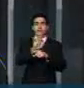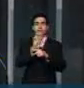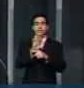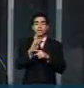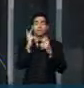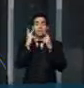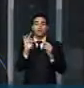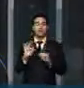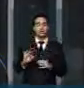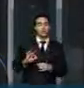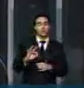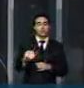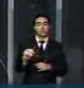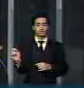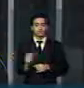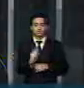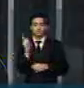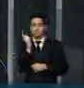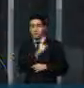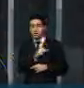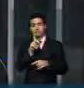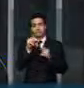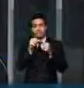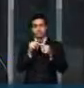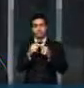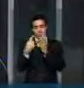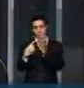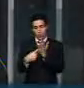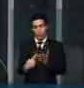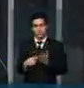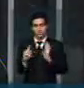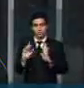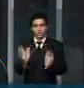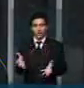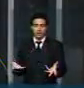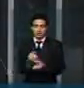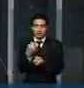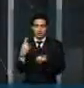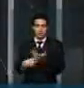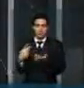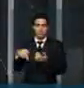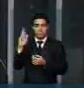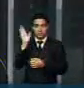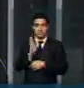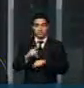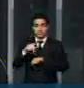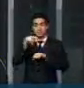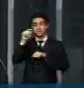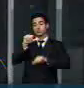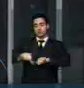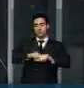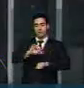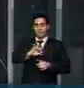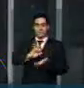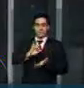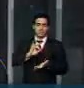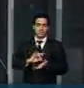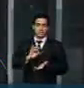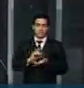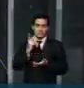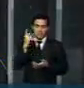que tudo possa, dentro dos compromissos assumidos pelo nosso país, se tornar uma realidade